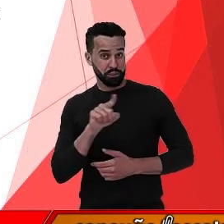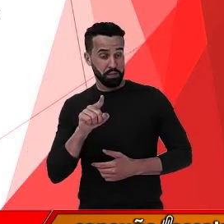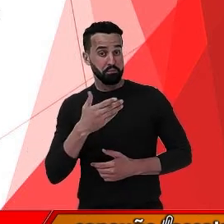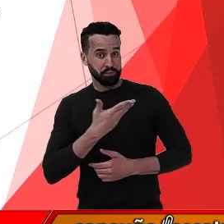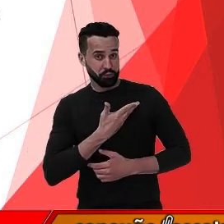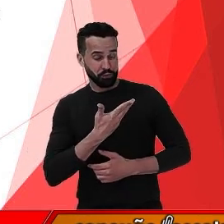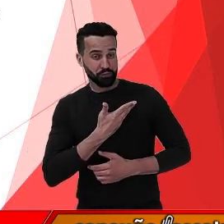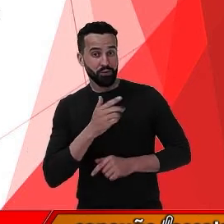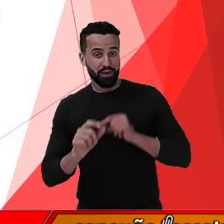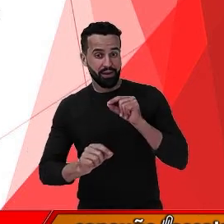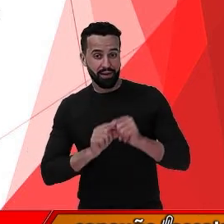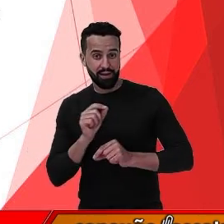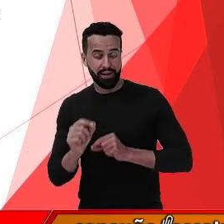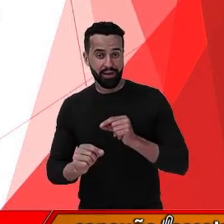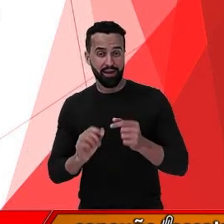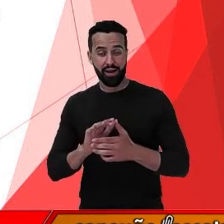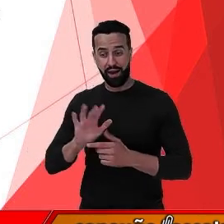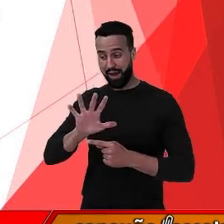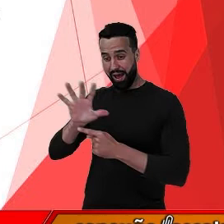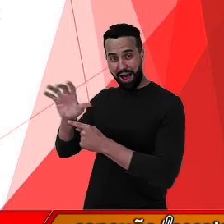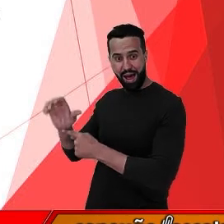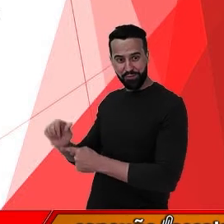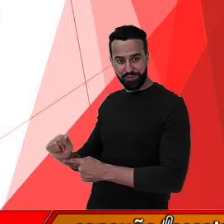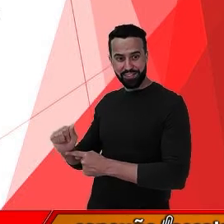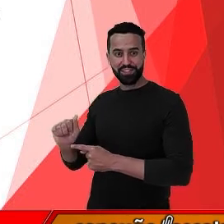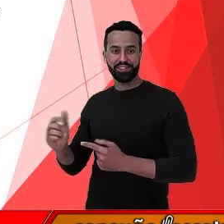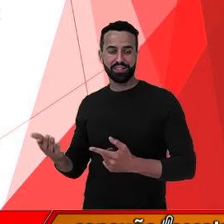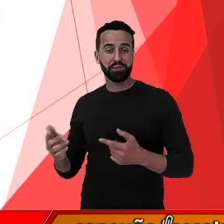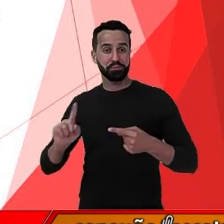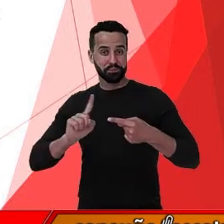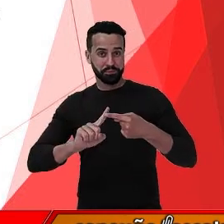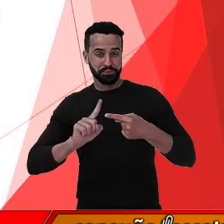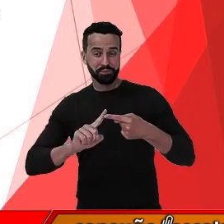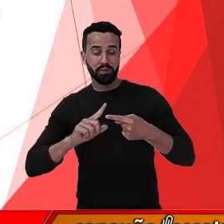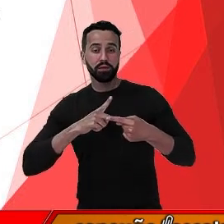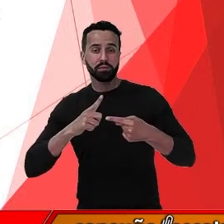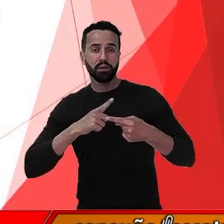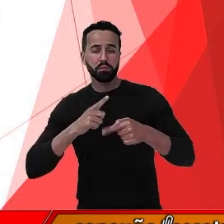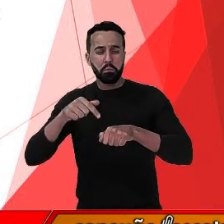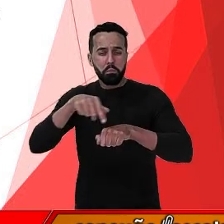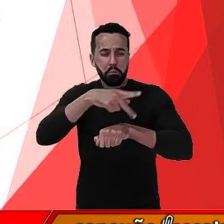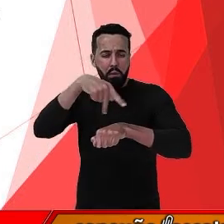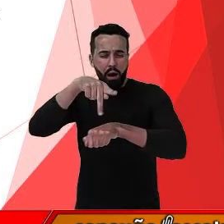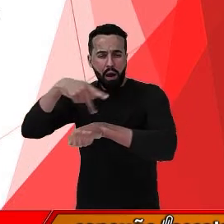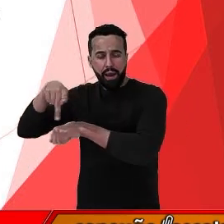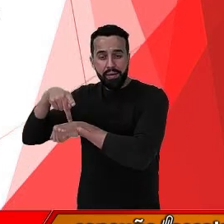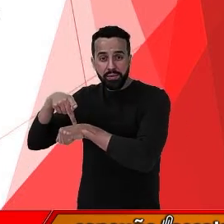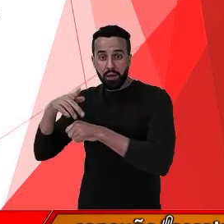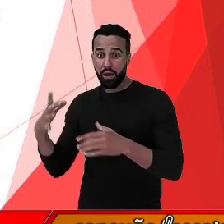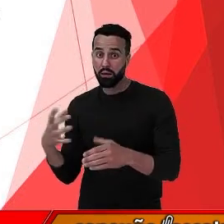África setentrional ela é formada por 6 países e